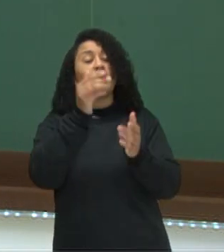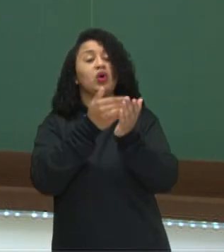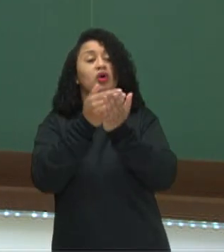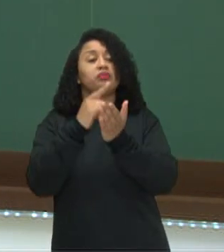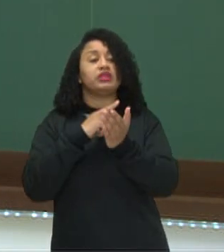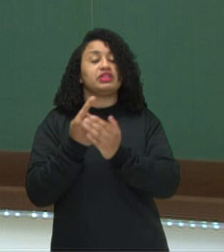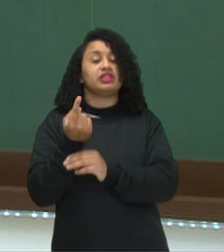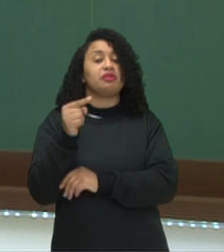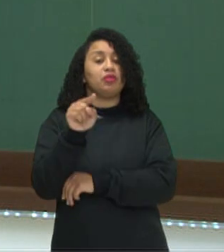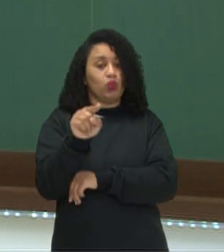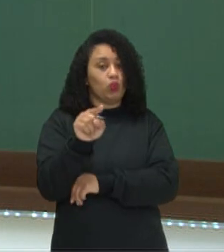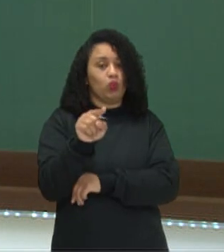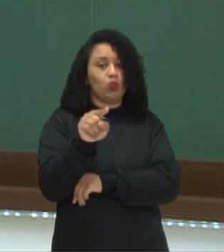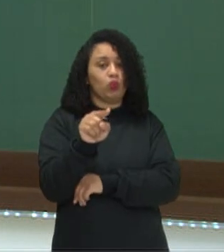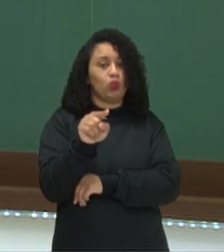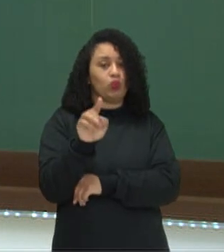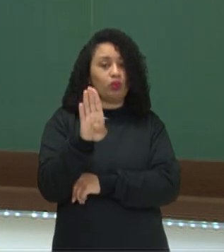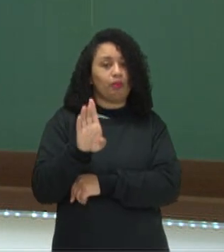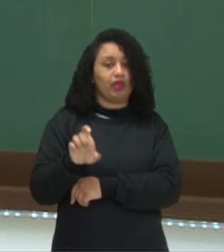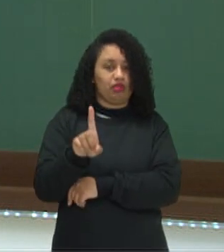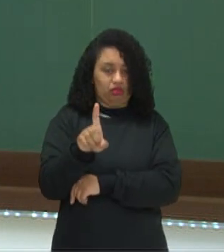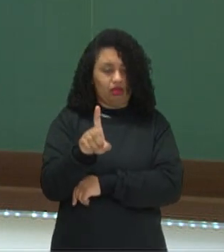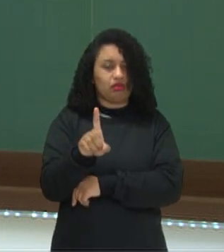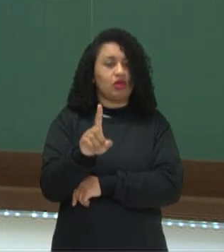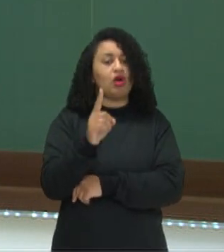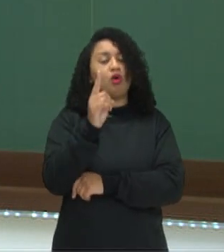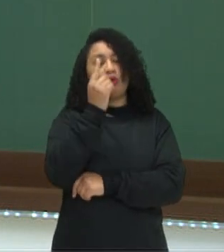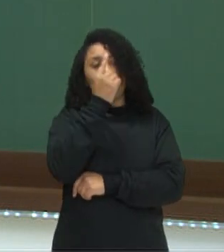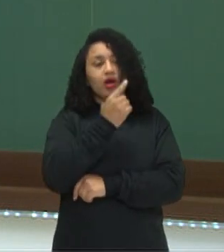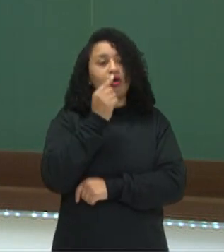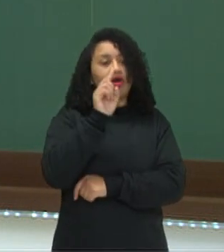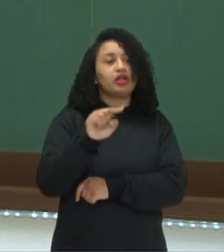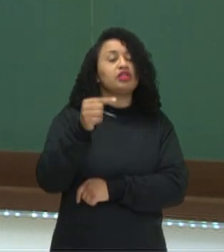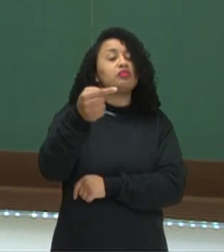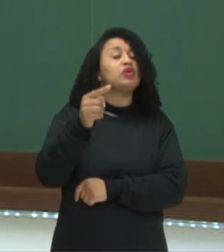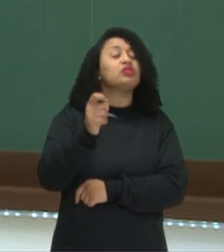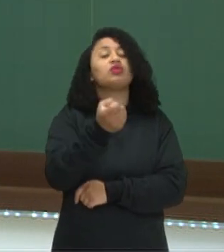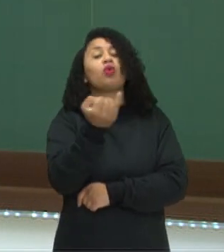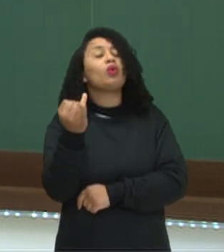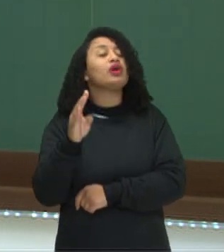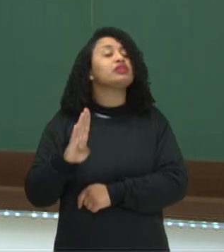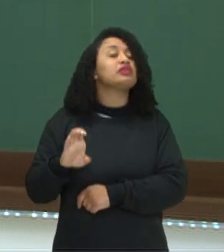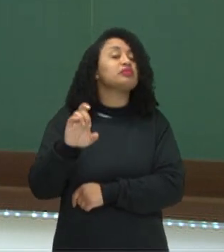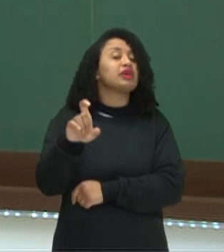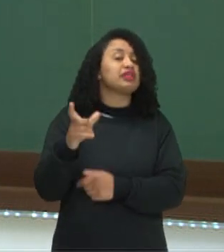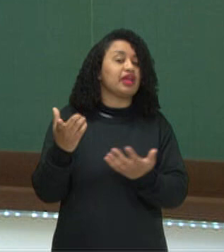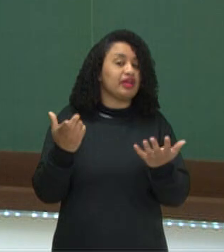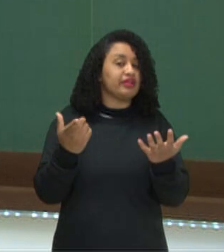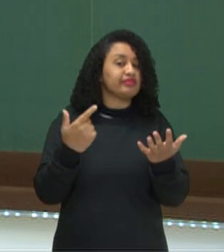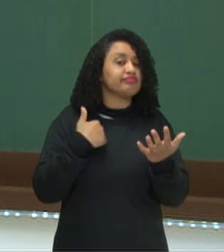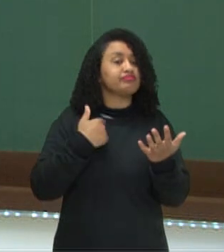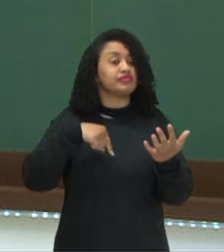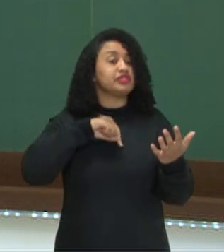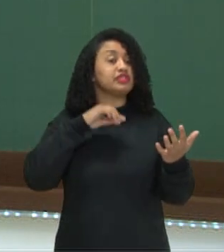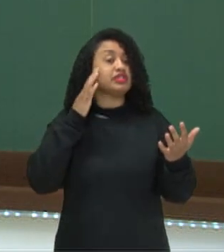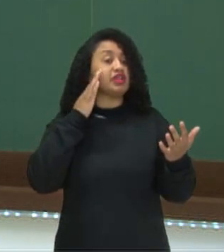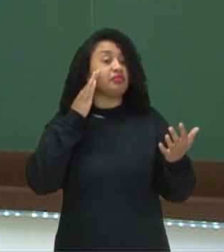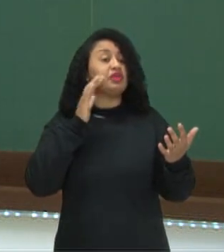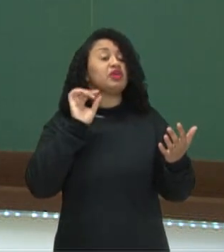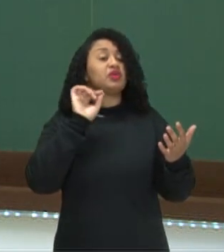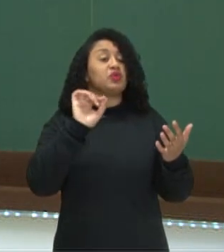tem 1000 bactérias. Uma hora depois, quantas bactérias vai ter? Sabendo o que,